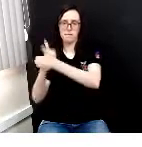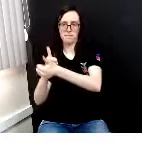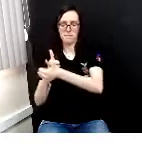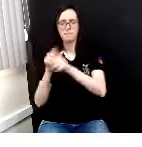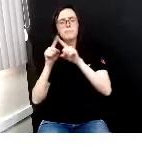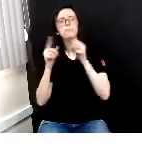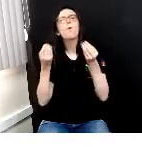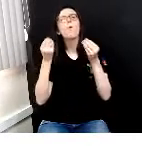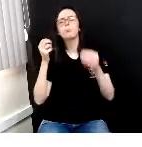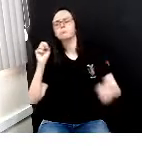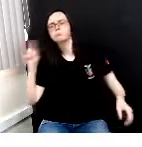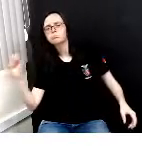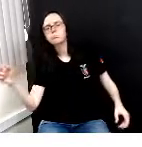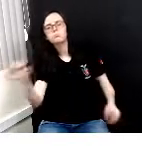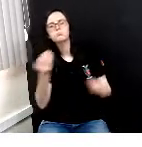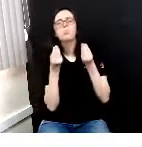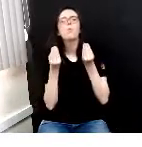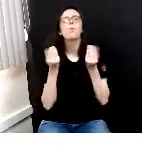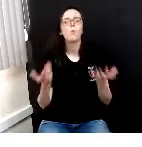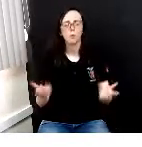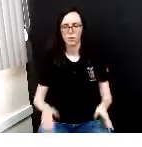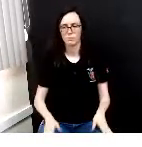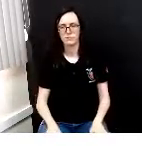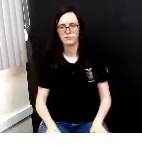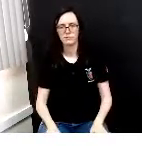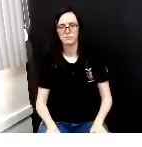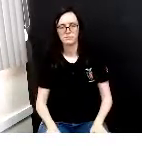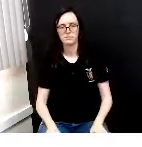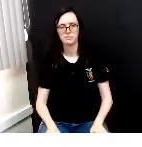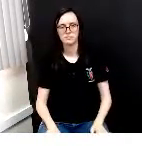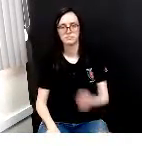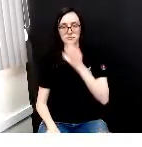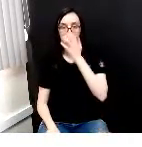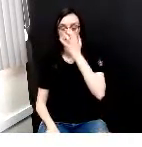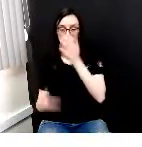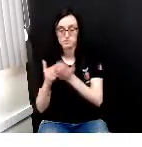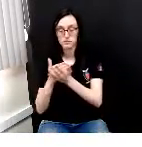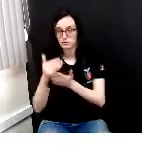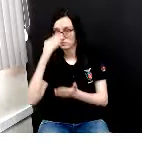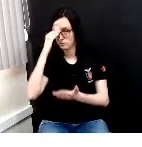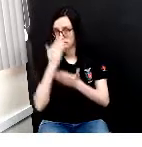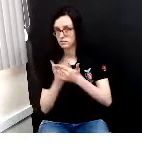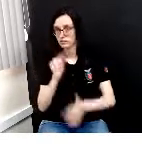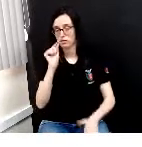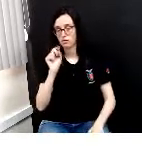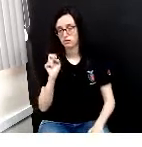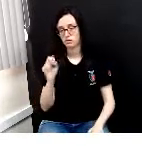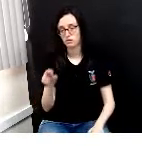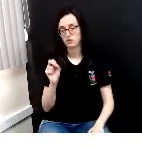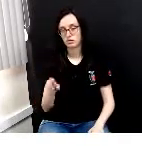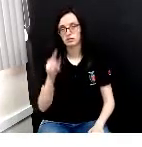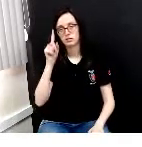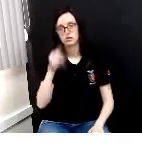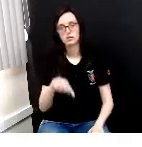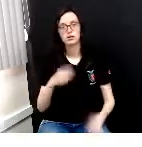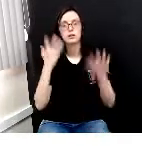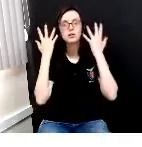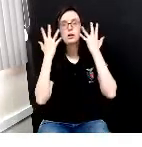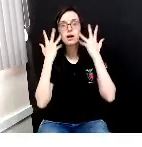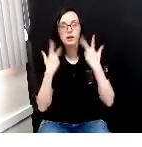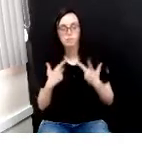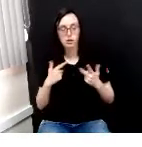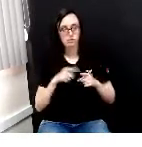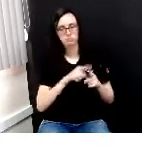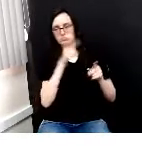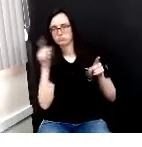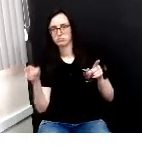como transmite o coronavírus? Inicialmente, acredita-se que essa infecção veio através de animais para